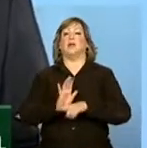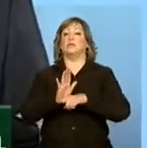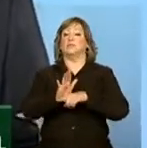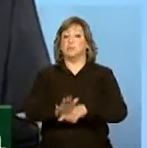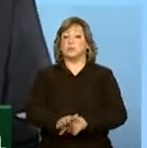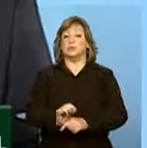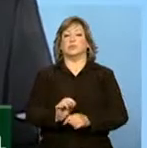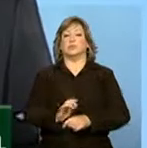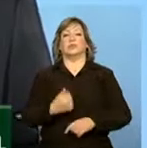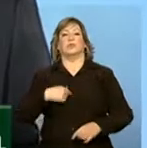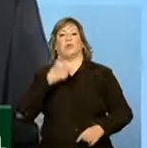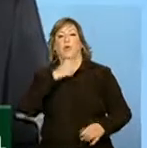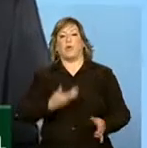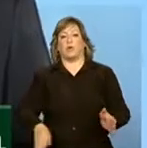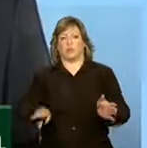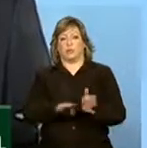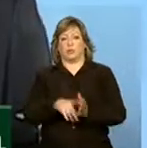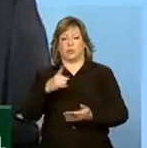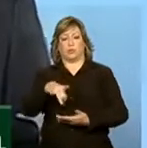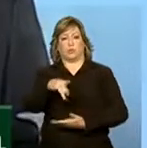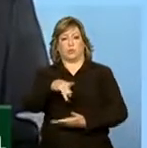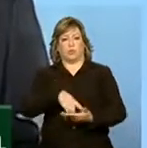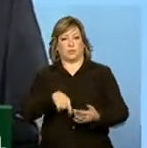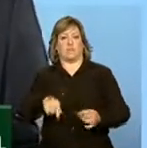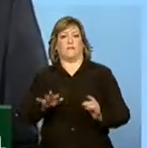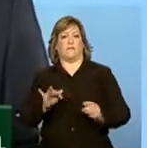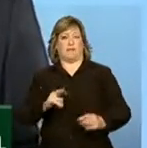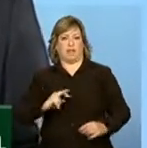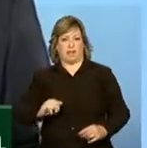que chegássemos a um documento final.